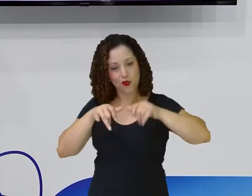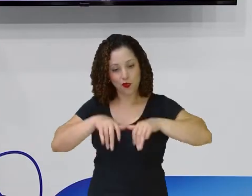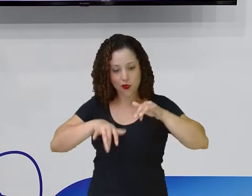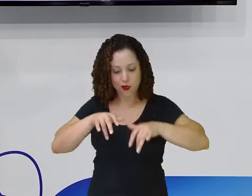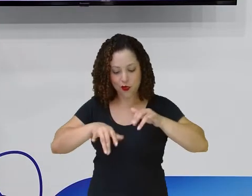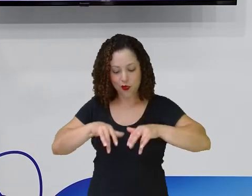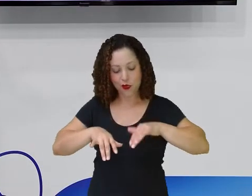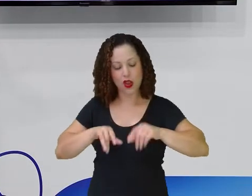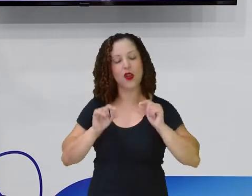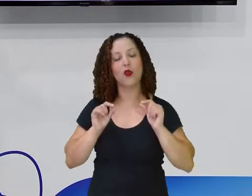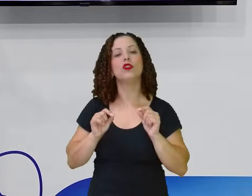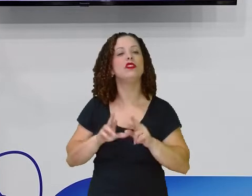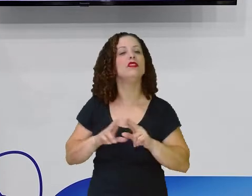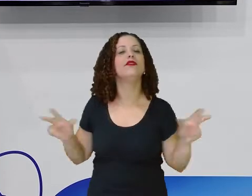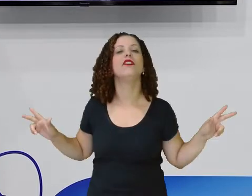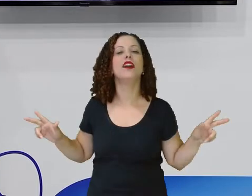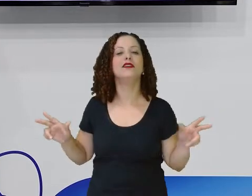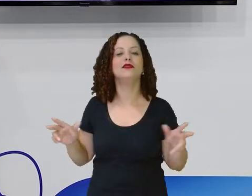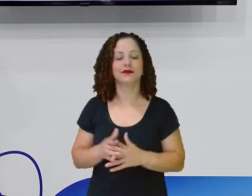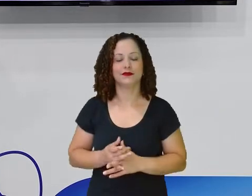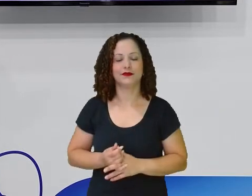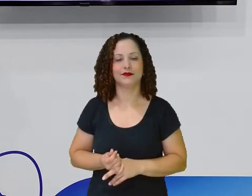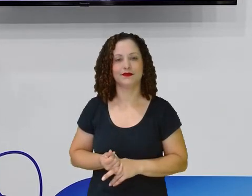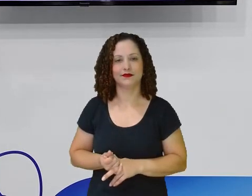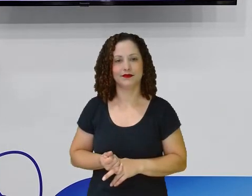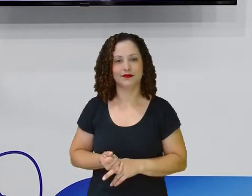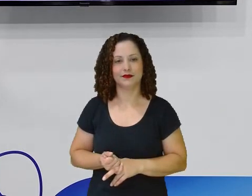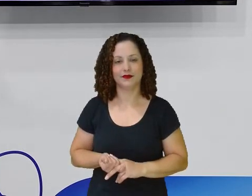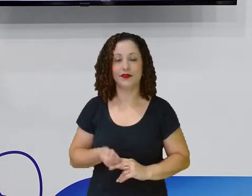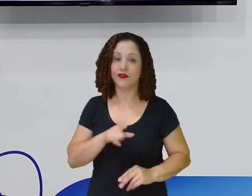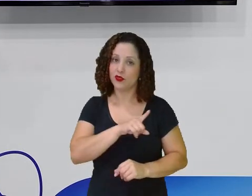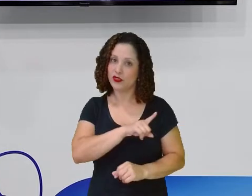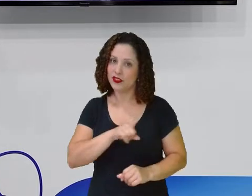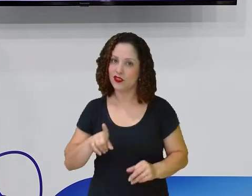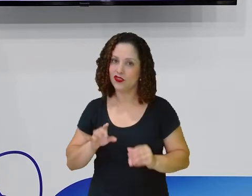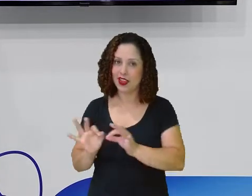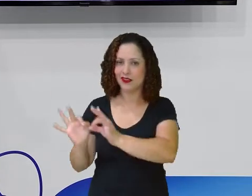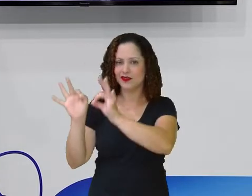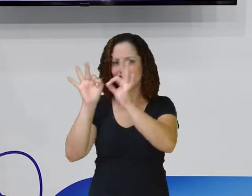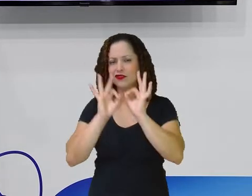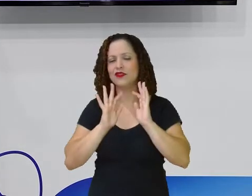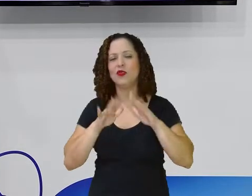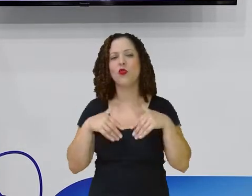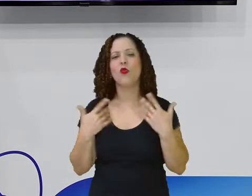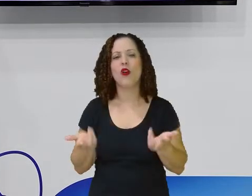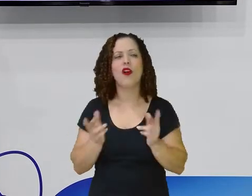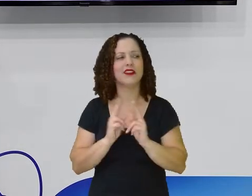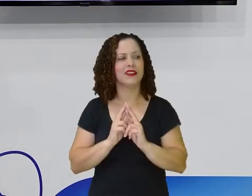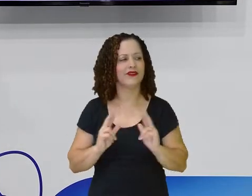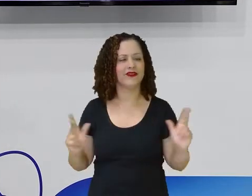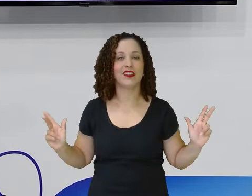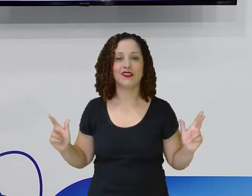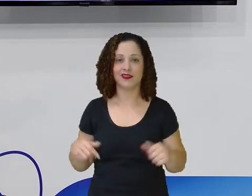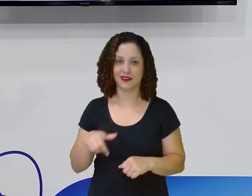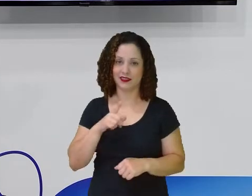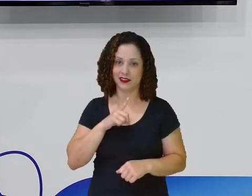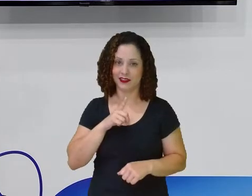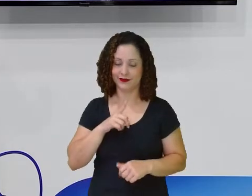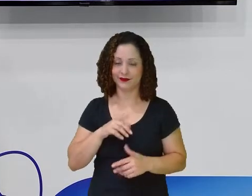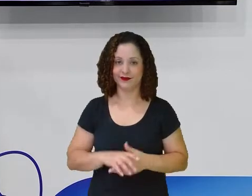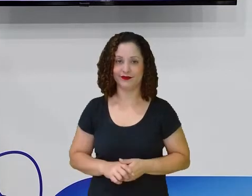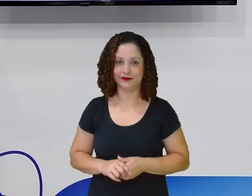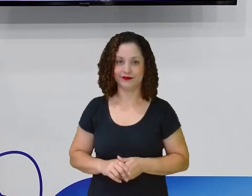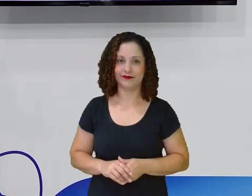semelhança, não foi? Já que Martim já colocou, diz pra gente aí, Regina e todo mundo que está assistindo, quais as diferenças? Será que as duas, vamos dizer